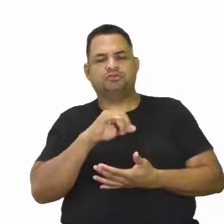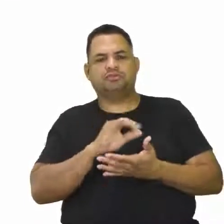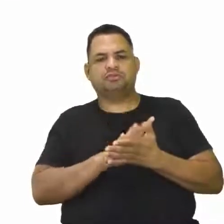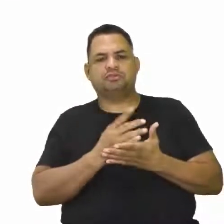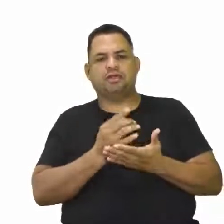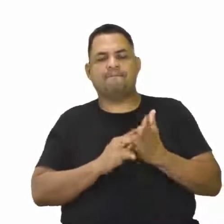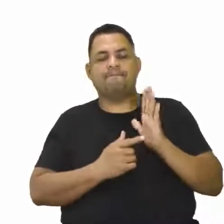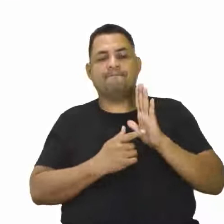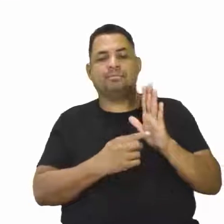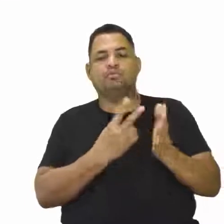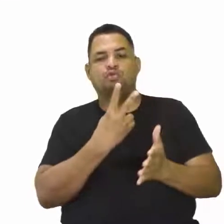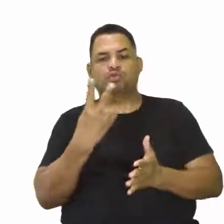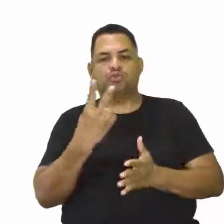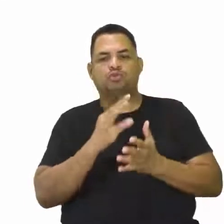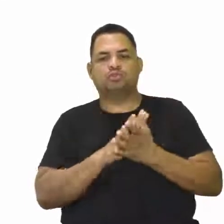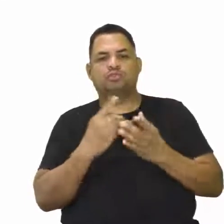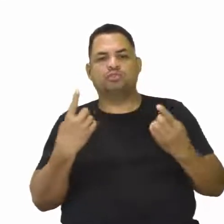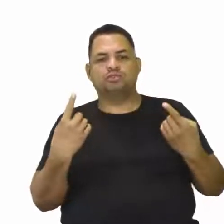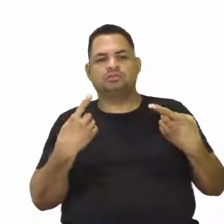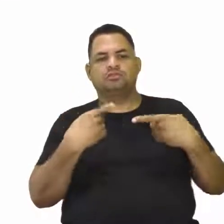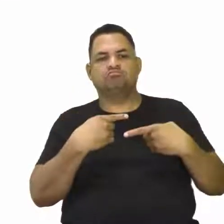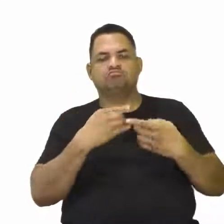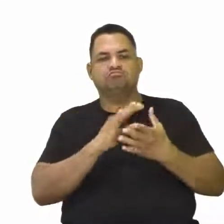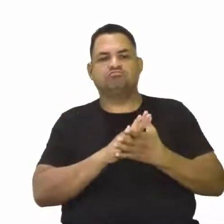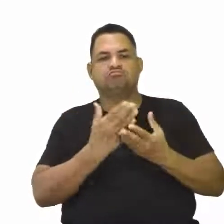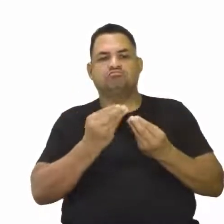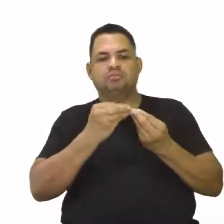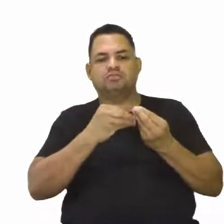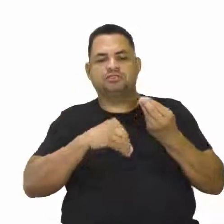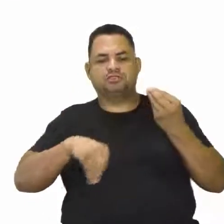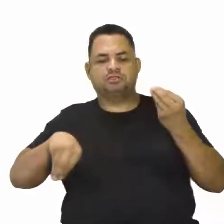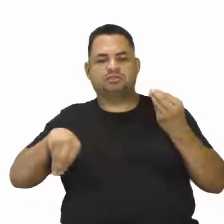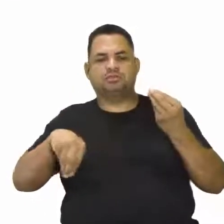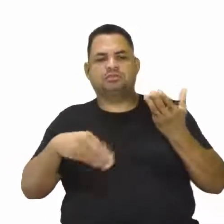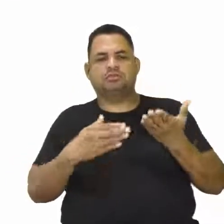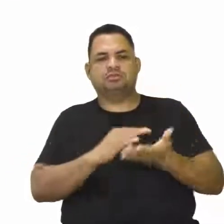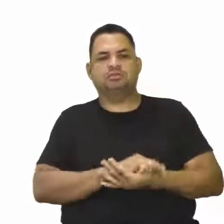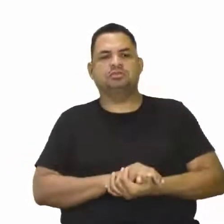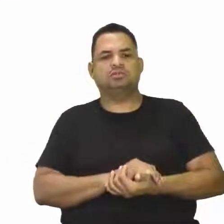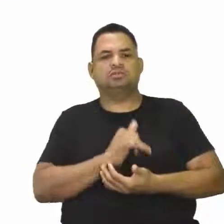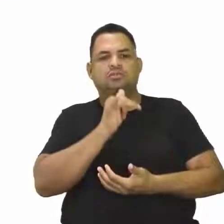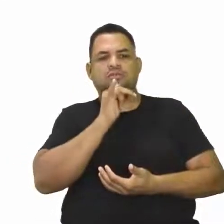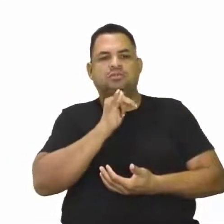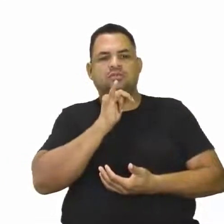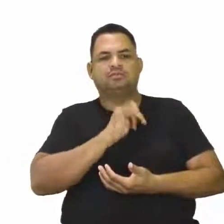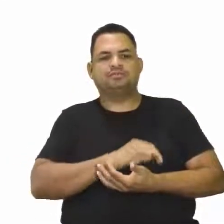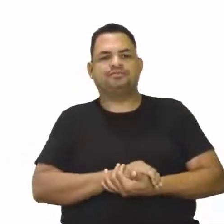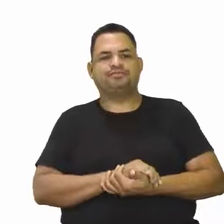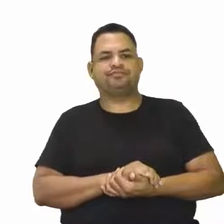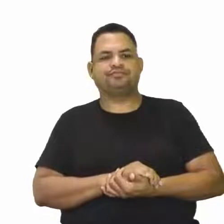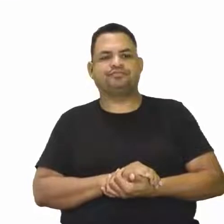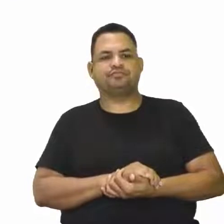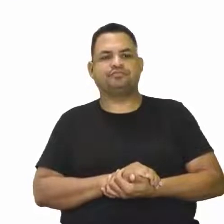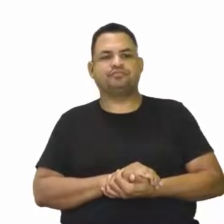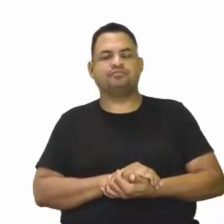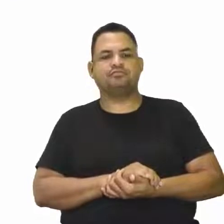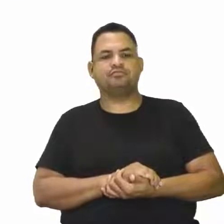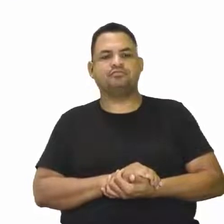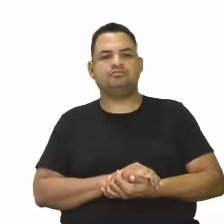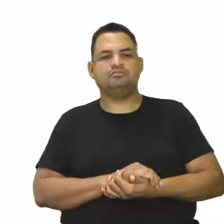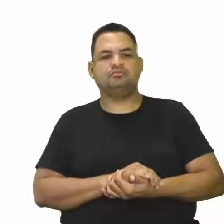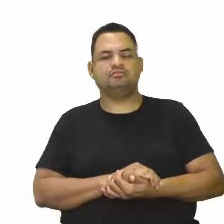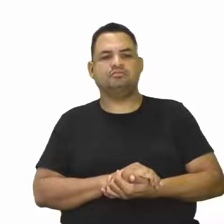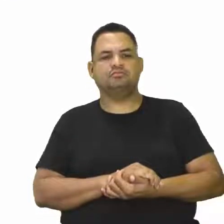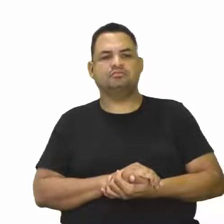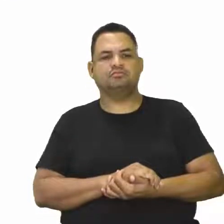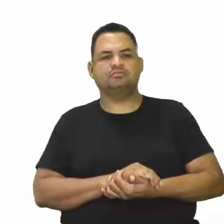opostas. E Uma se exclui. elas se excluem. Por exemplo, corre una manzana ou